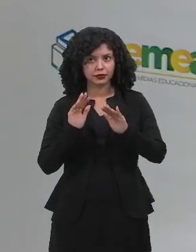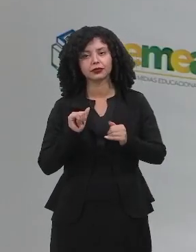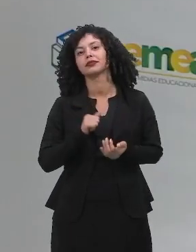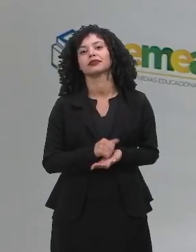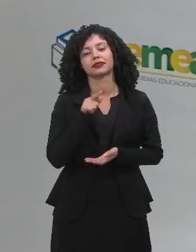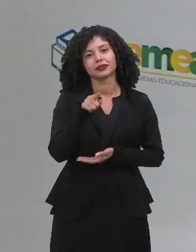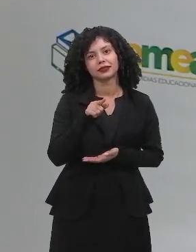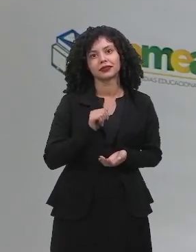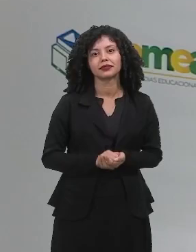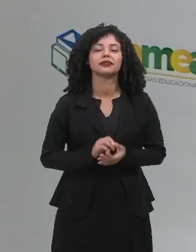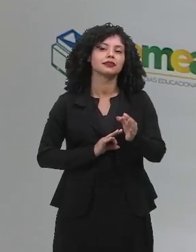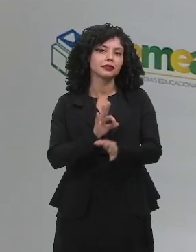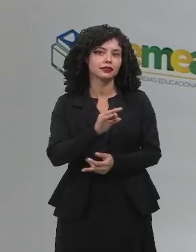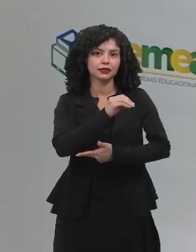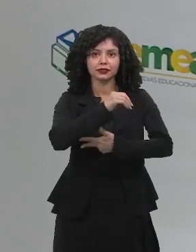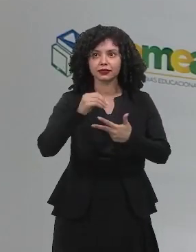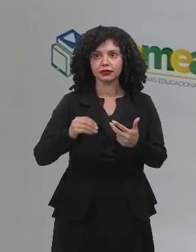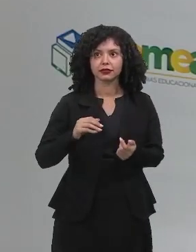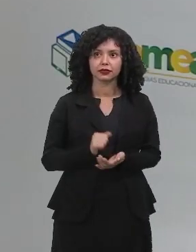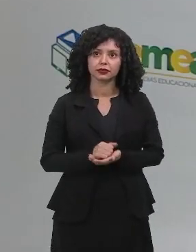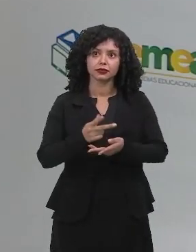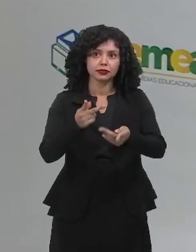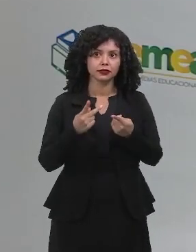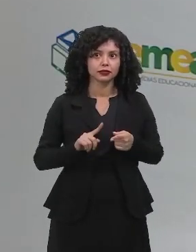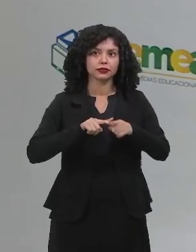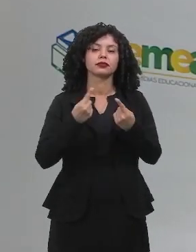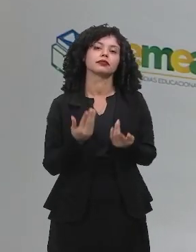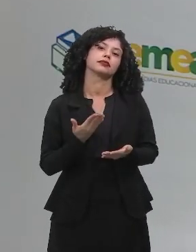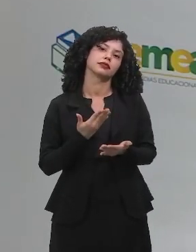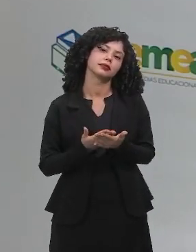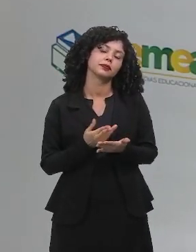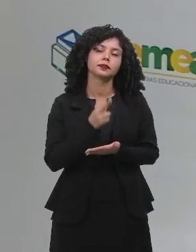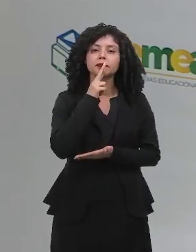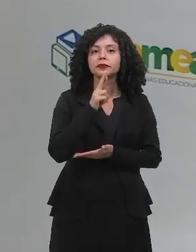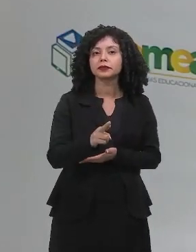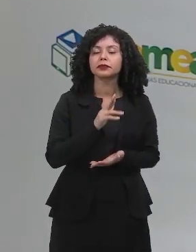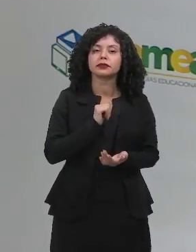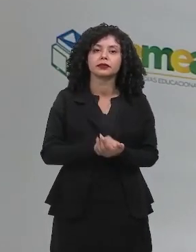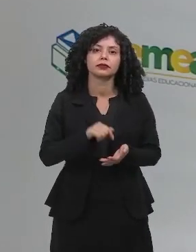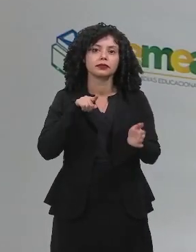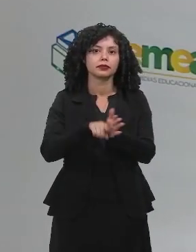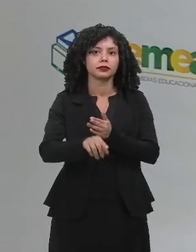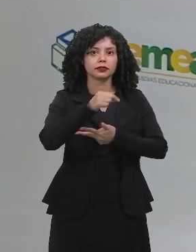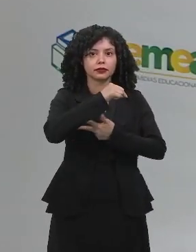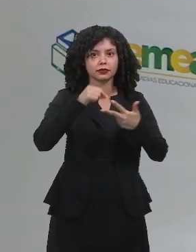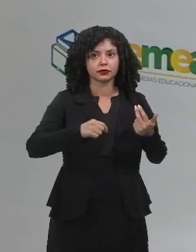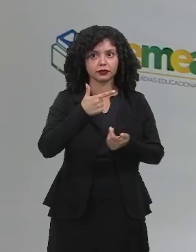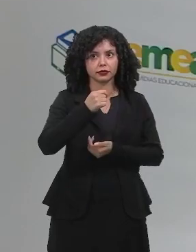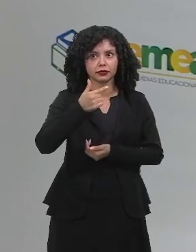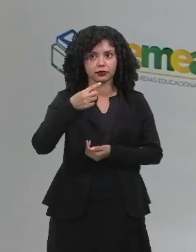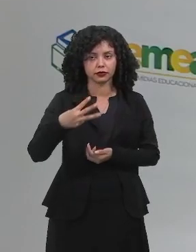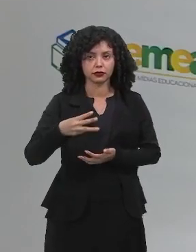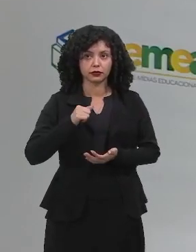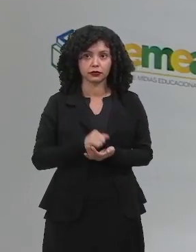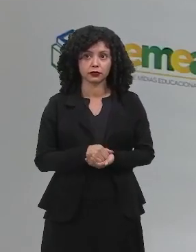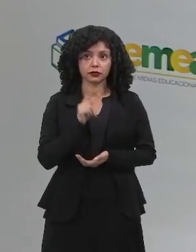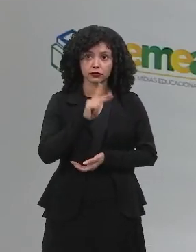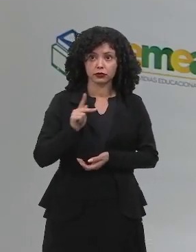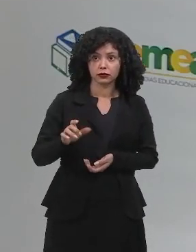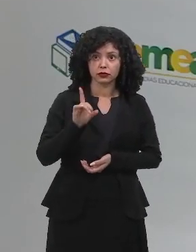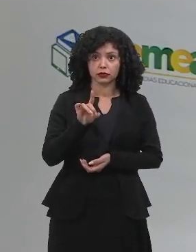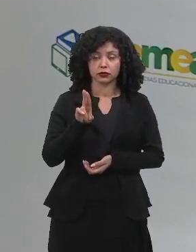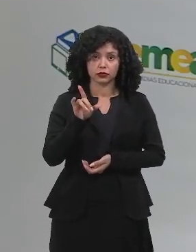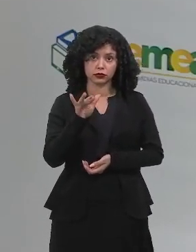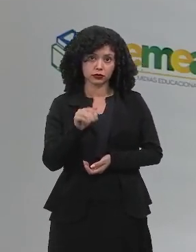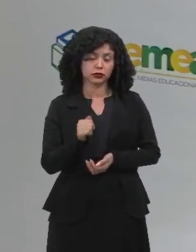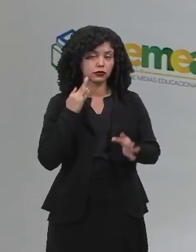Olá, você que está se preparando para o Enem, seja bem-vindo a mais uma resolução de questões do Enem 2023. Sou o professor